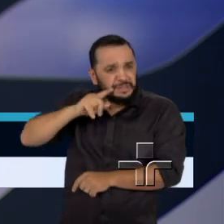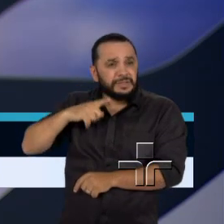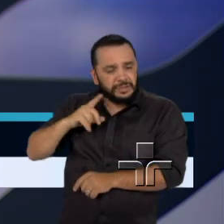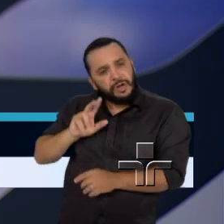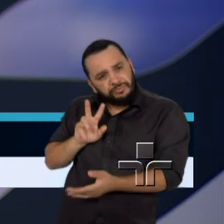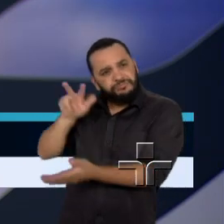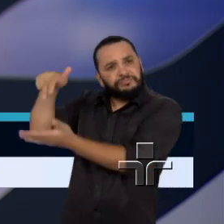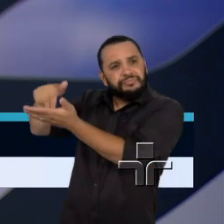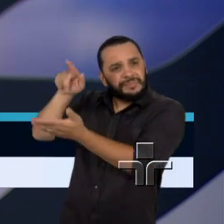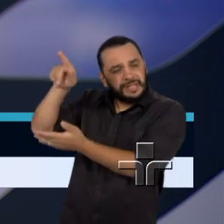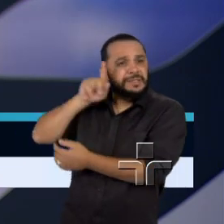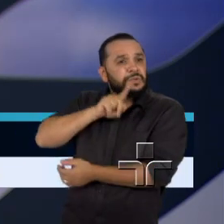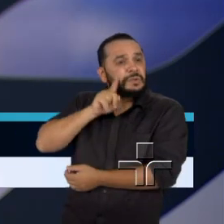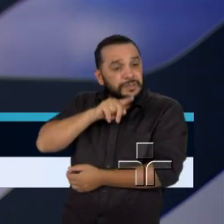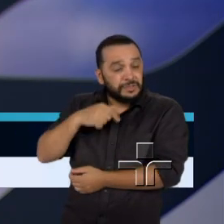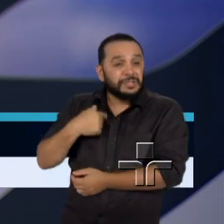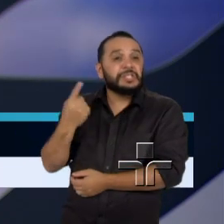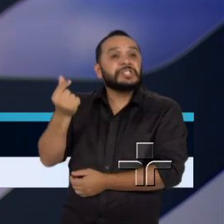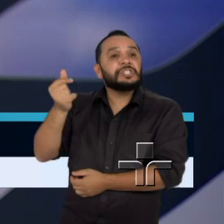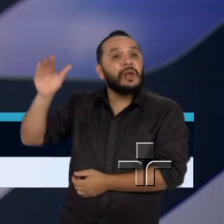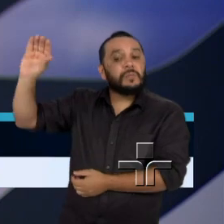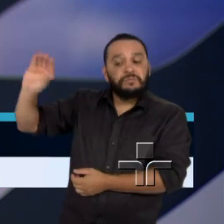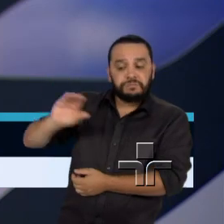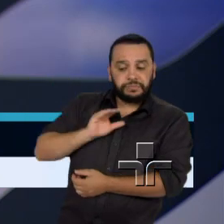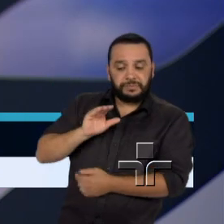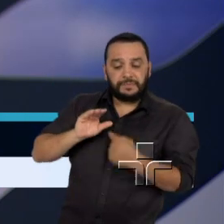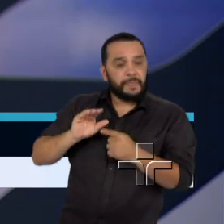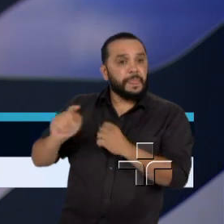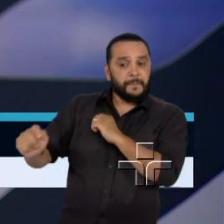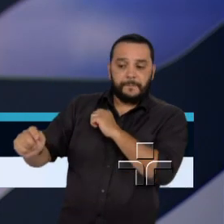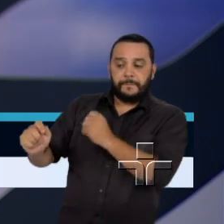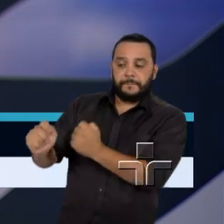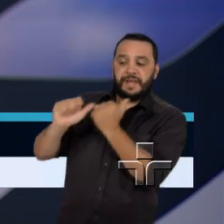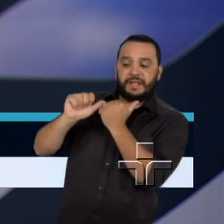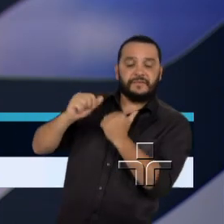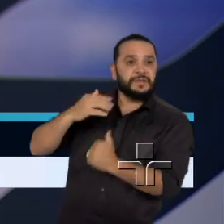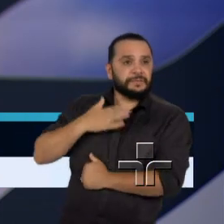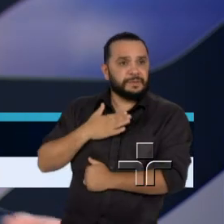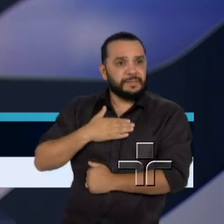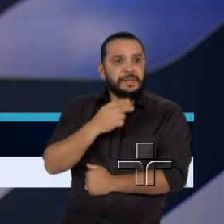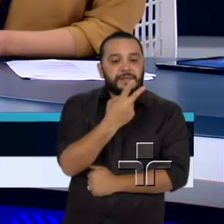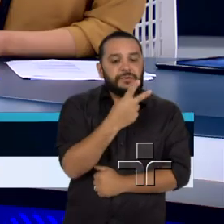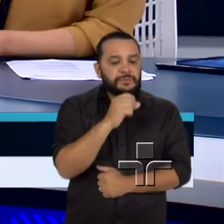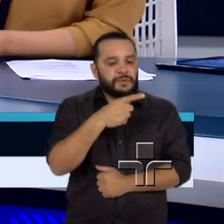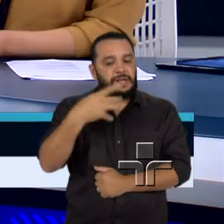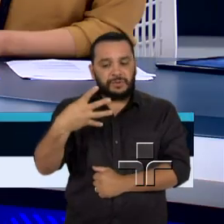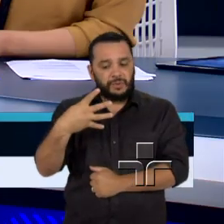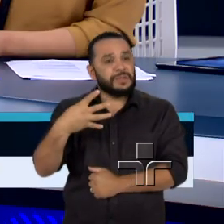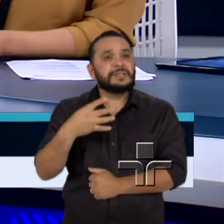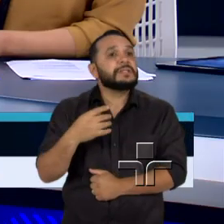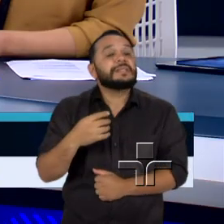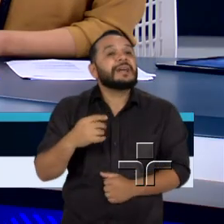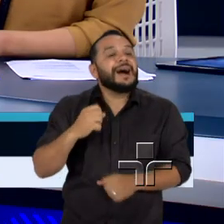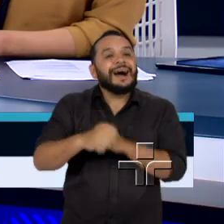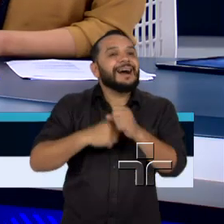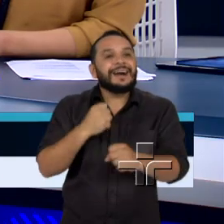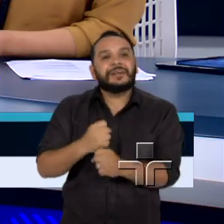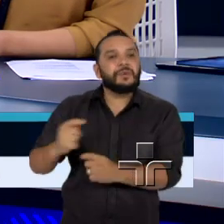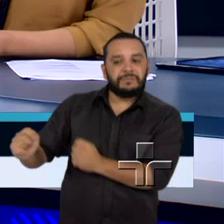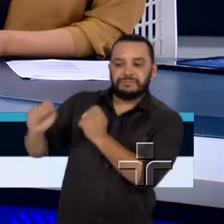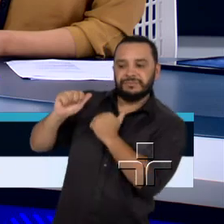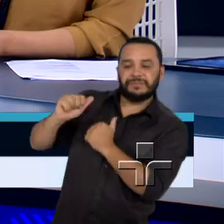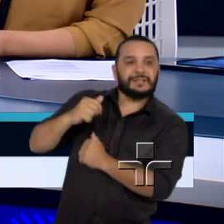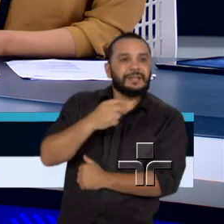nos Estados Unidos. Esta verba, esta bolsa que eu obtive em 2014, ela só foi liberada em 2017.